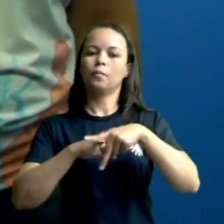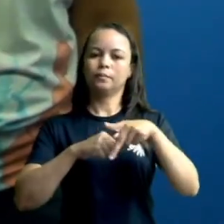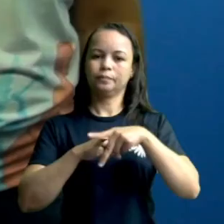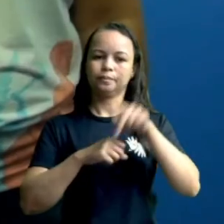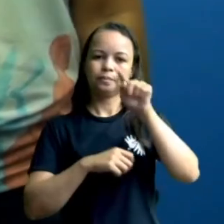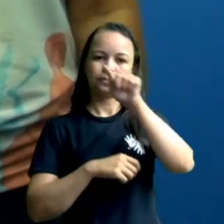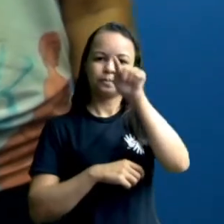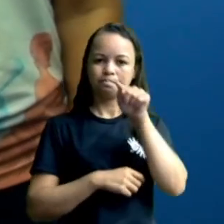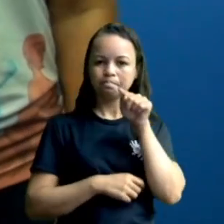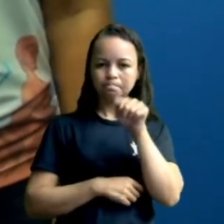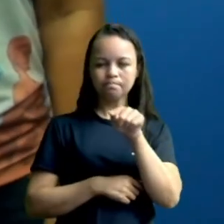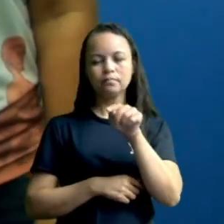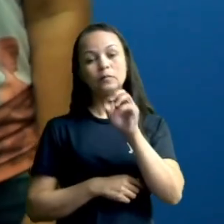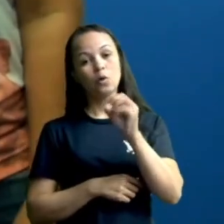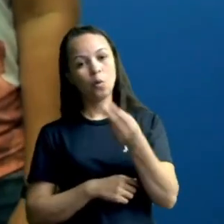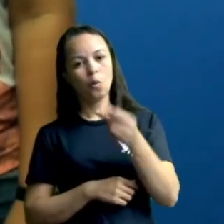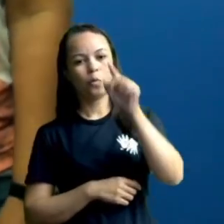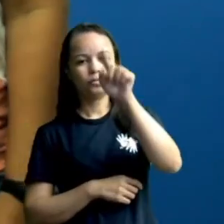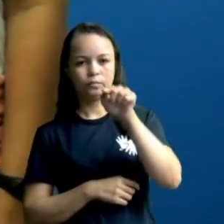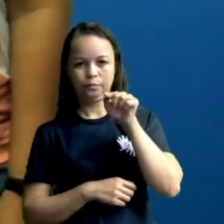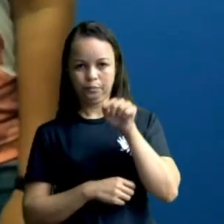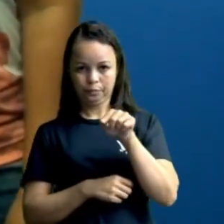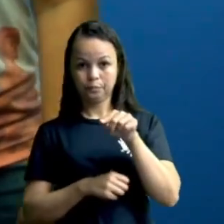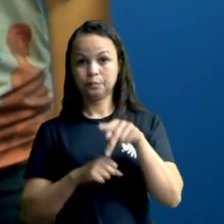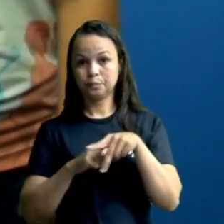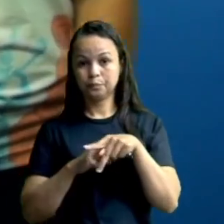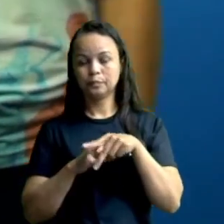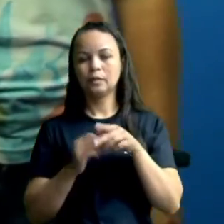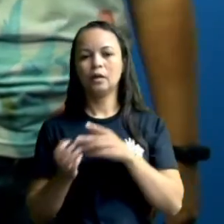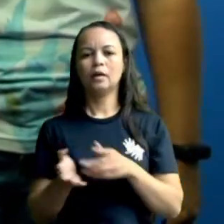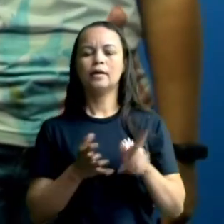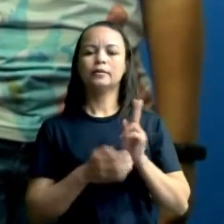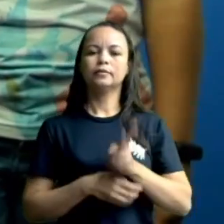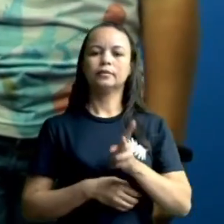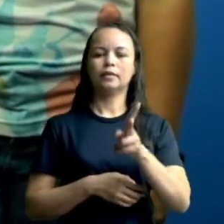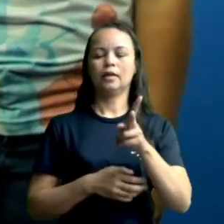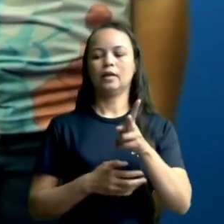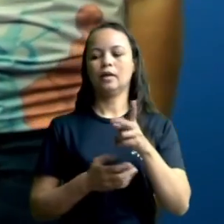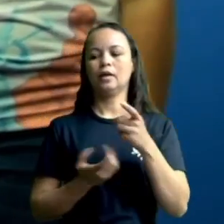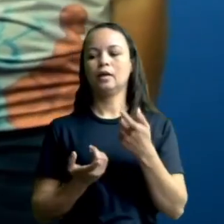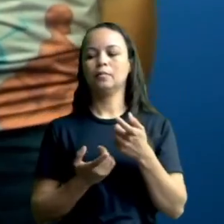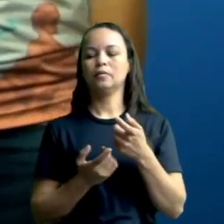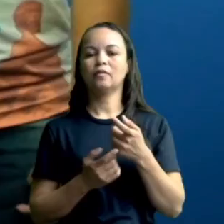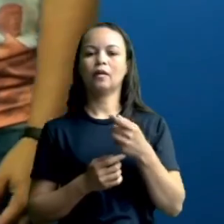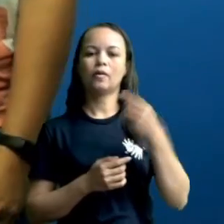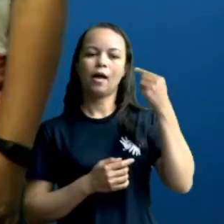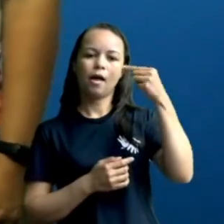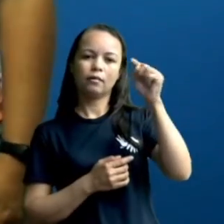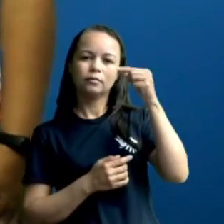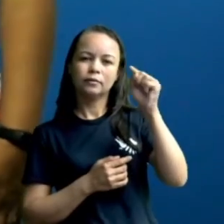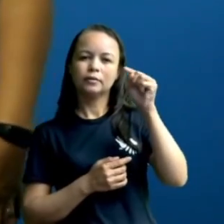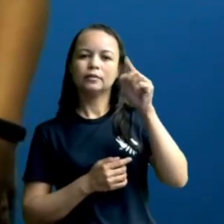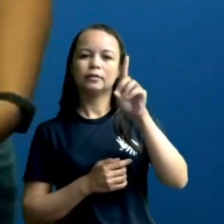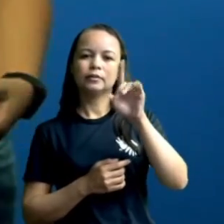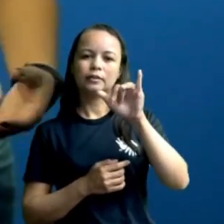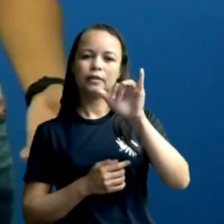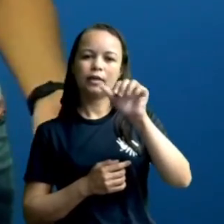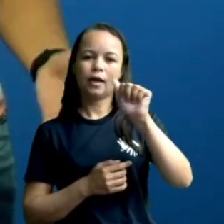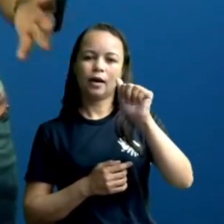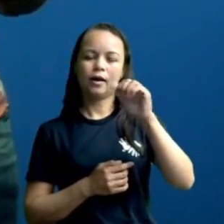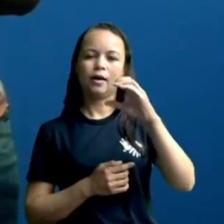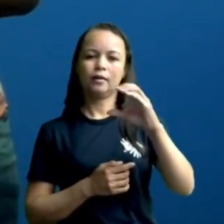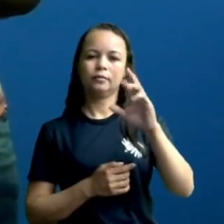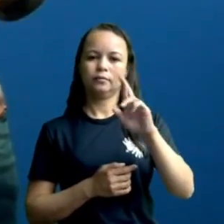pronome interrogativo ou pronome exclamativo. Sempre que a gente falar de acento diacrítico, a gente está falando disso.